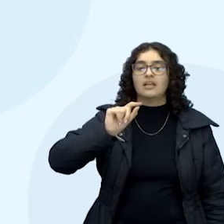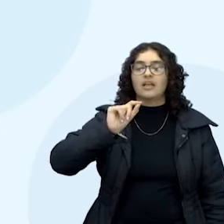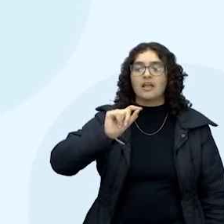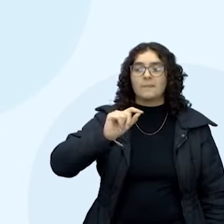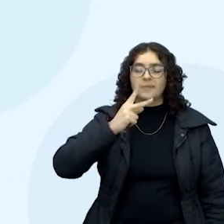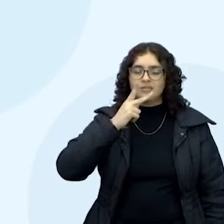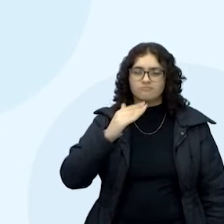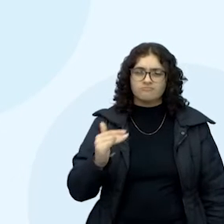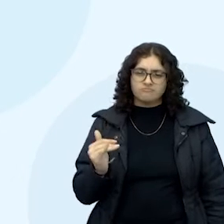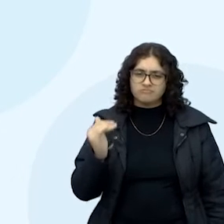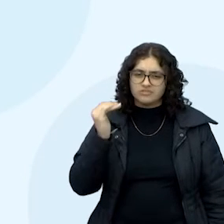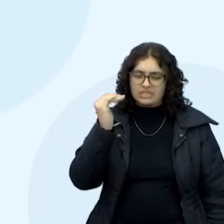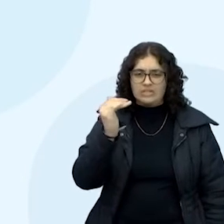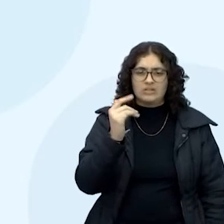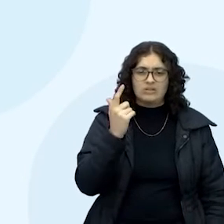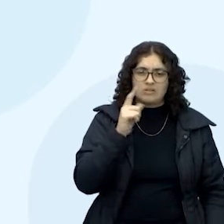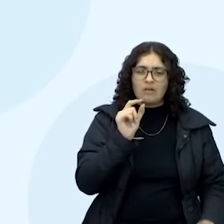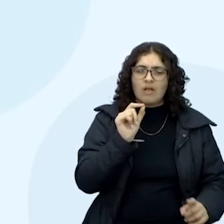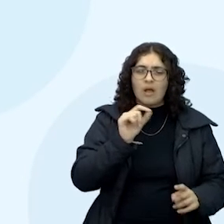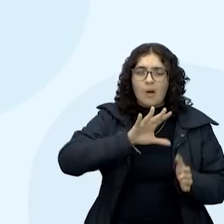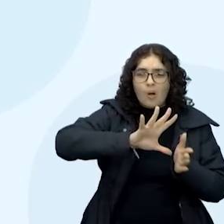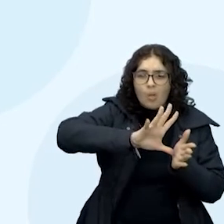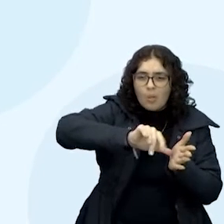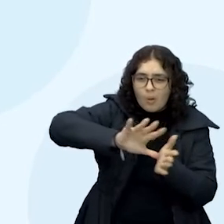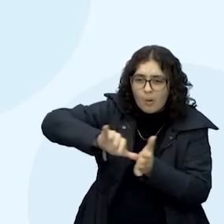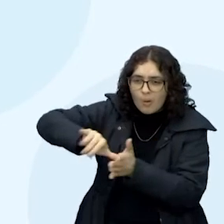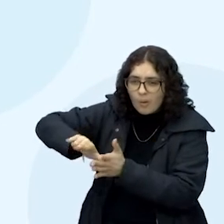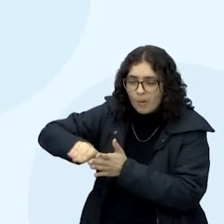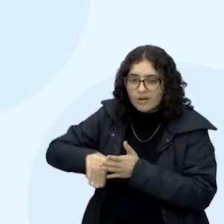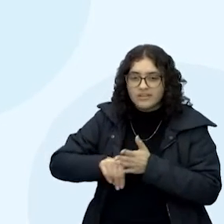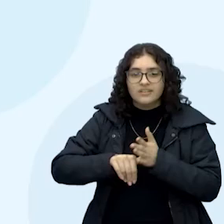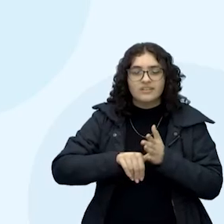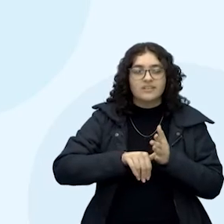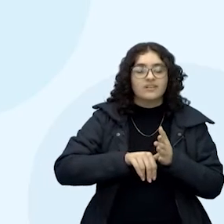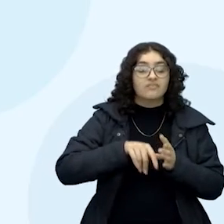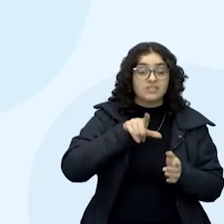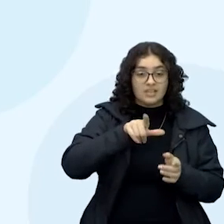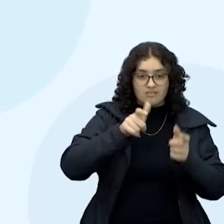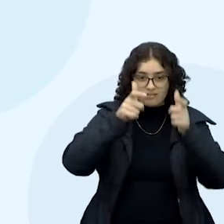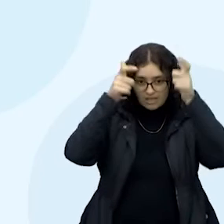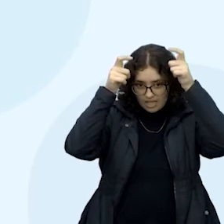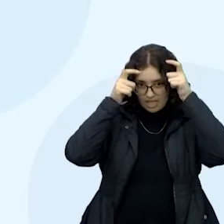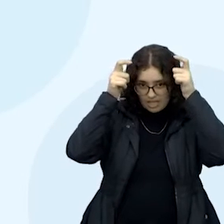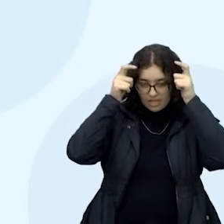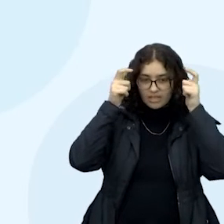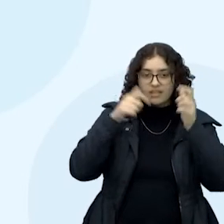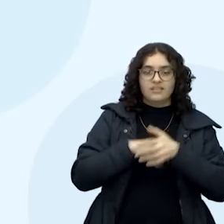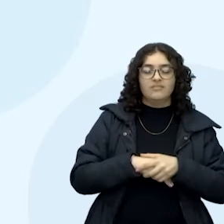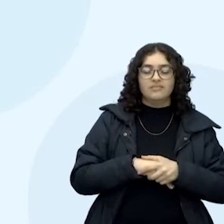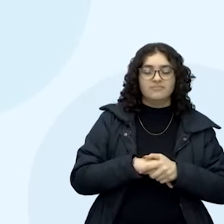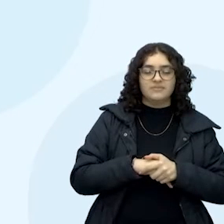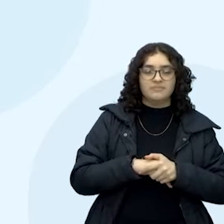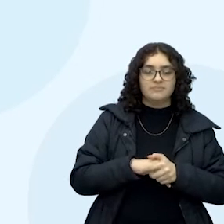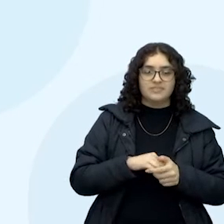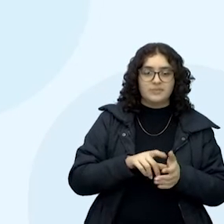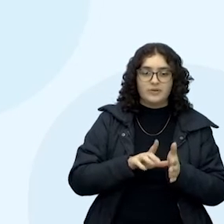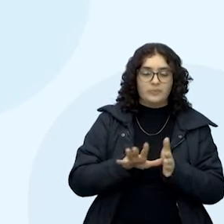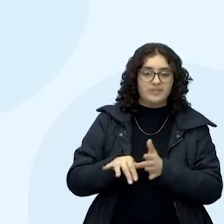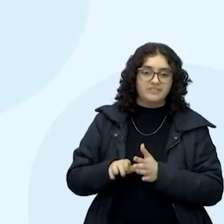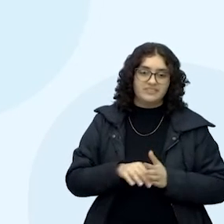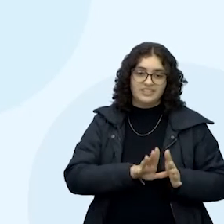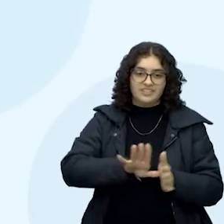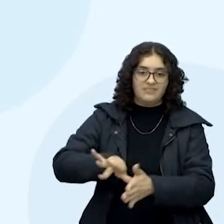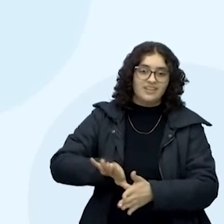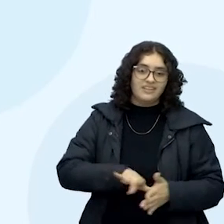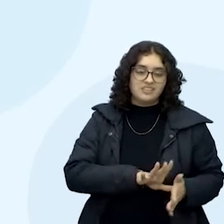supremo obtido de modo corrupto, tá? Então, você é um rei tirano, uma pessoa que, né, é má